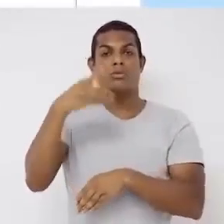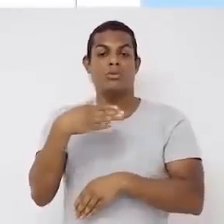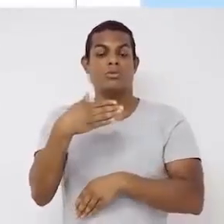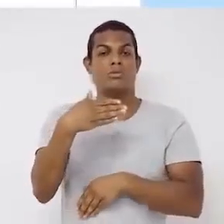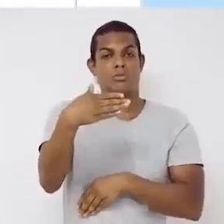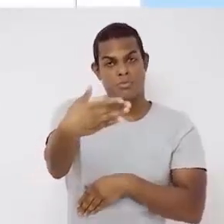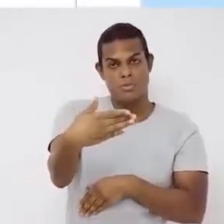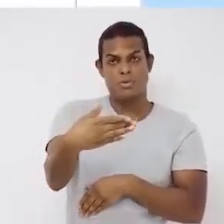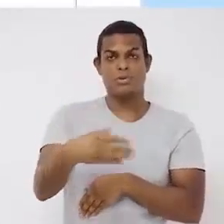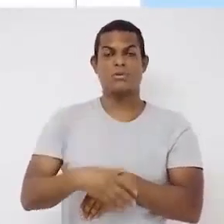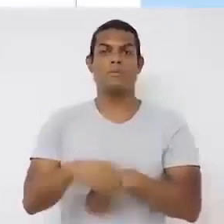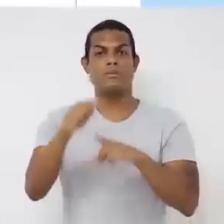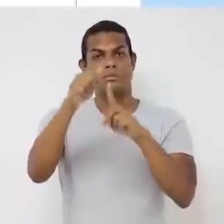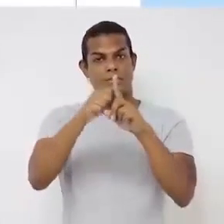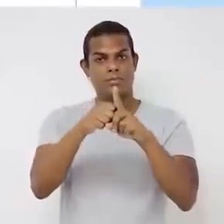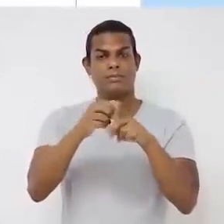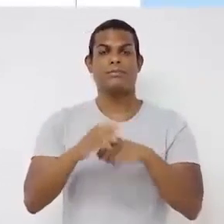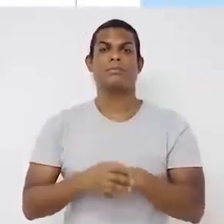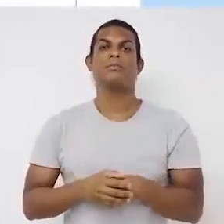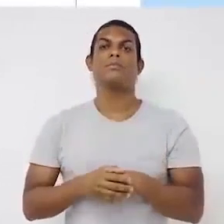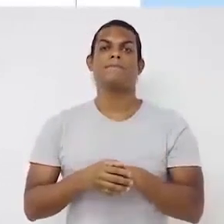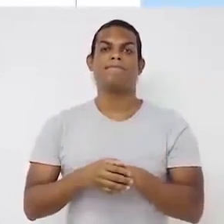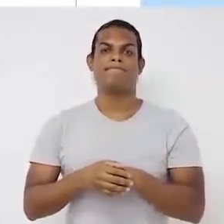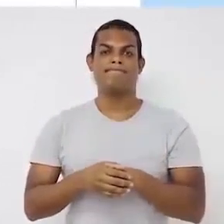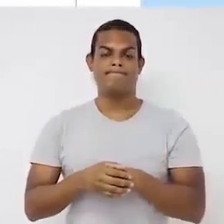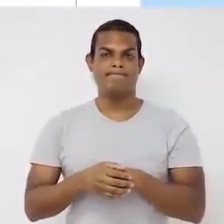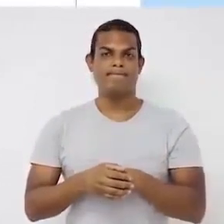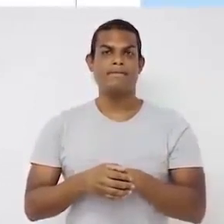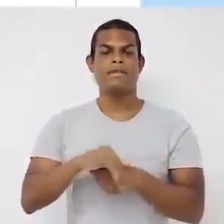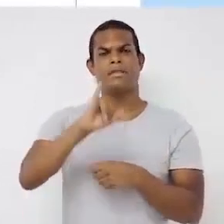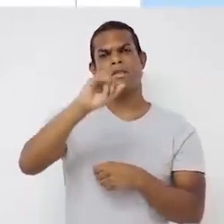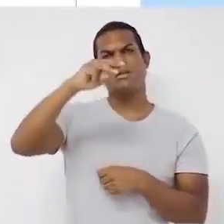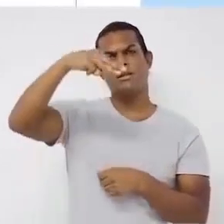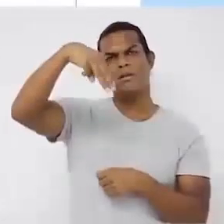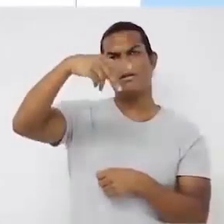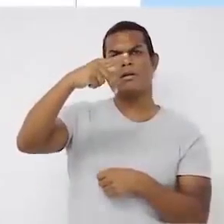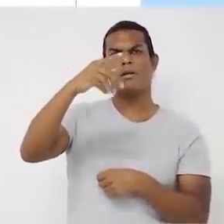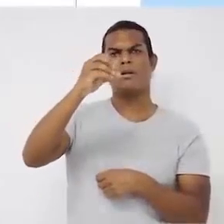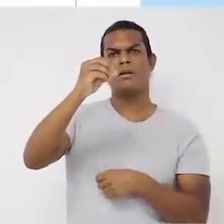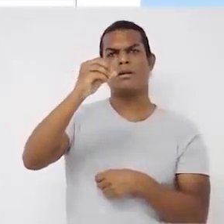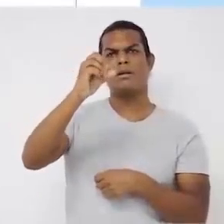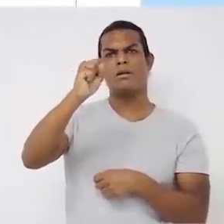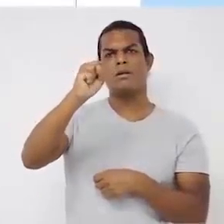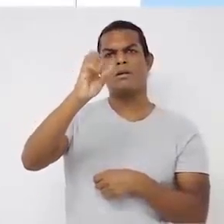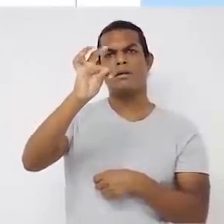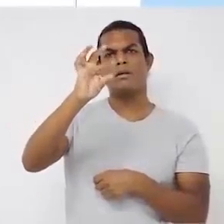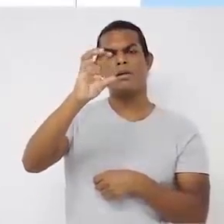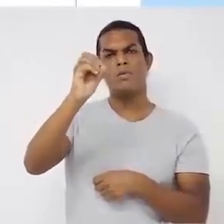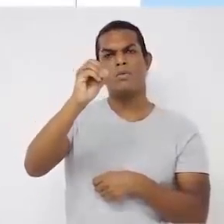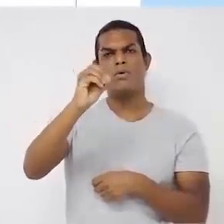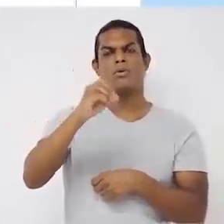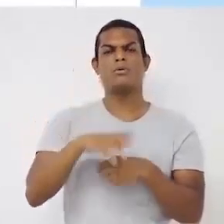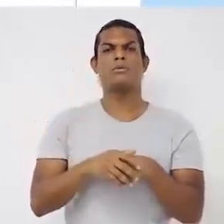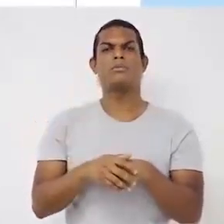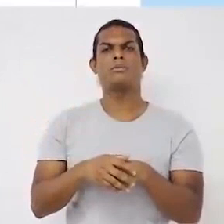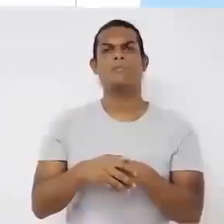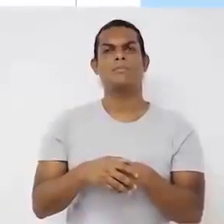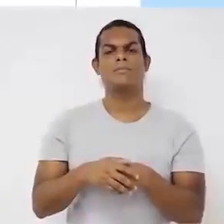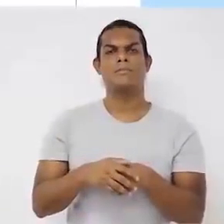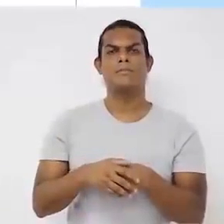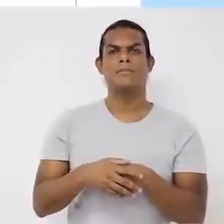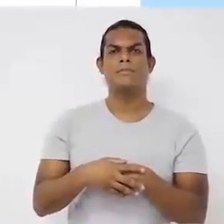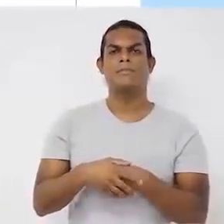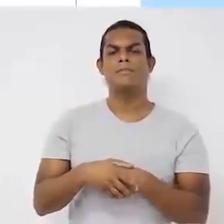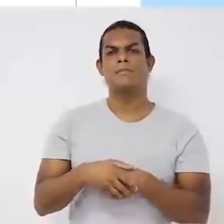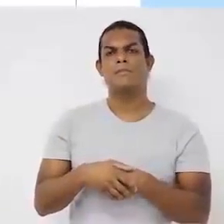impostos que a gente precise pagar com o governo, fora empréstimos e financiamentos, que a depender do prazo em que